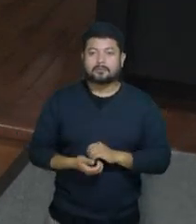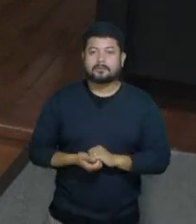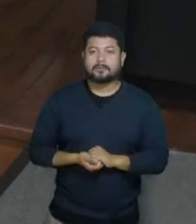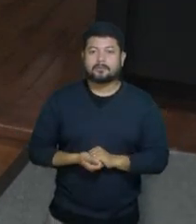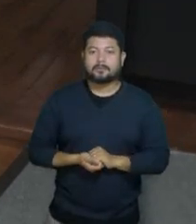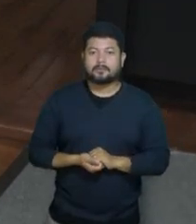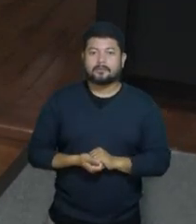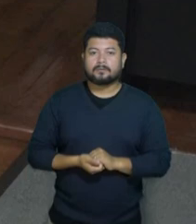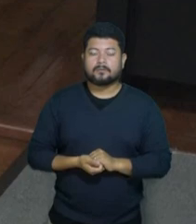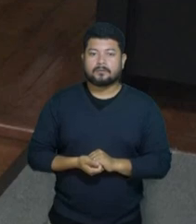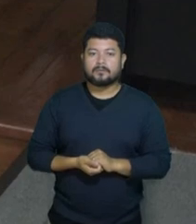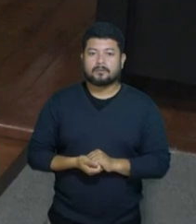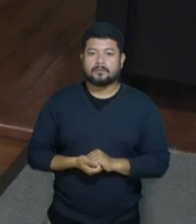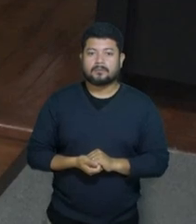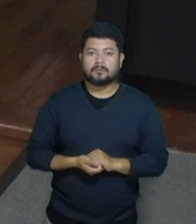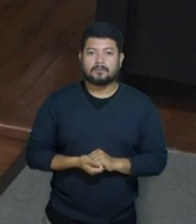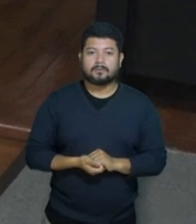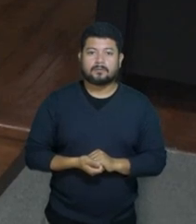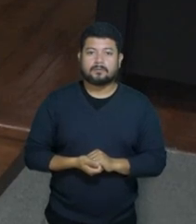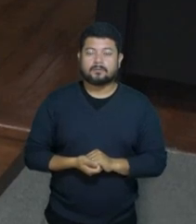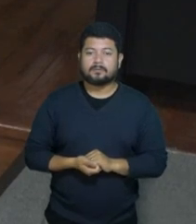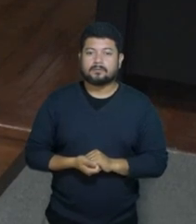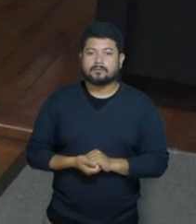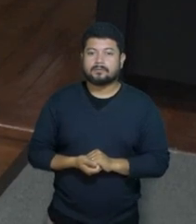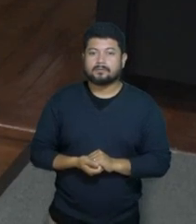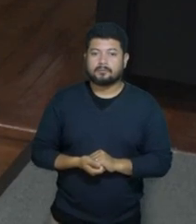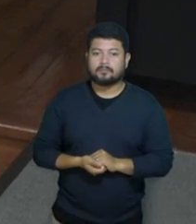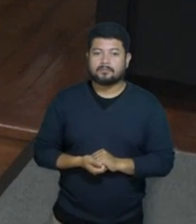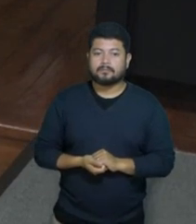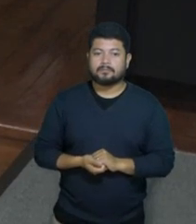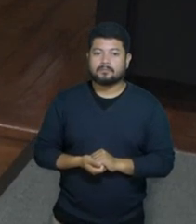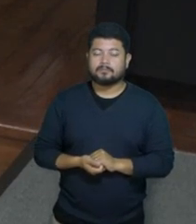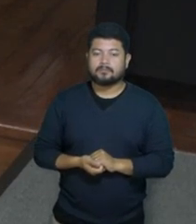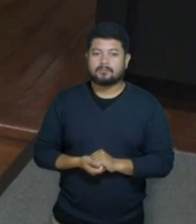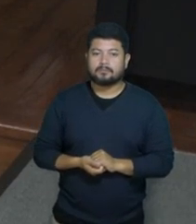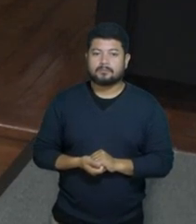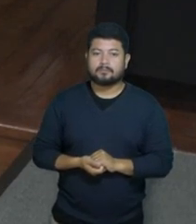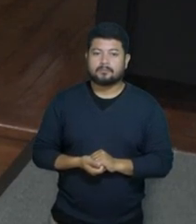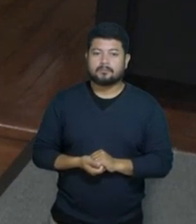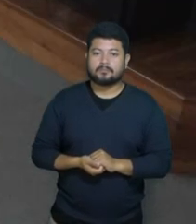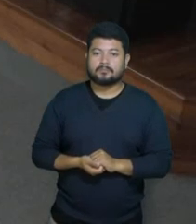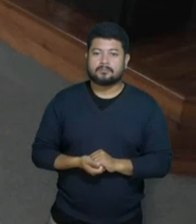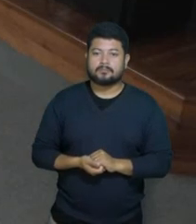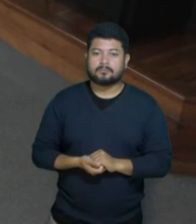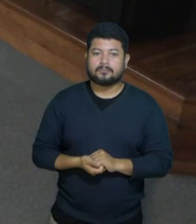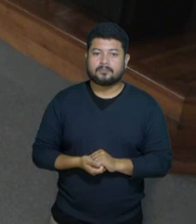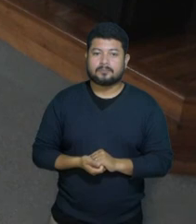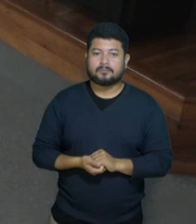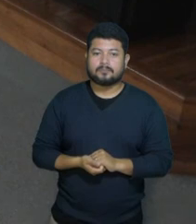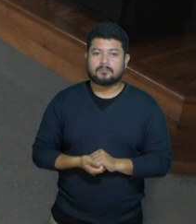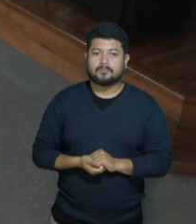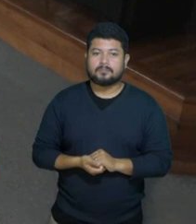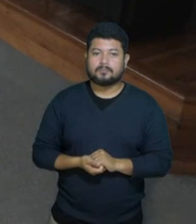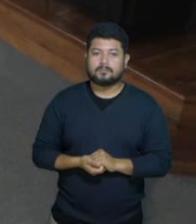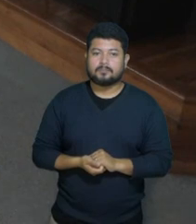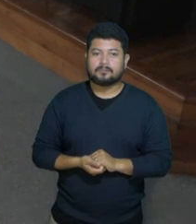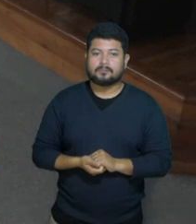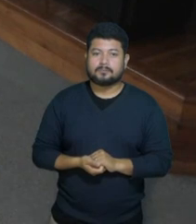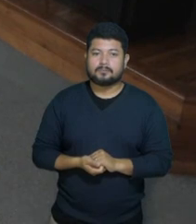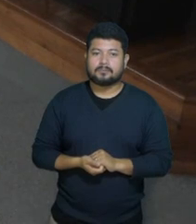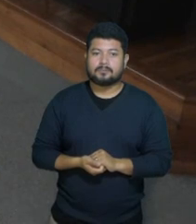fazendo, exato. A gente quer startar, porque uma pessoa do sindicato disse para mim numa reunião estadual que eu